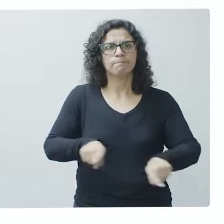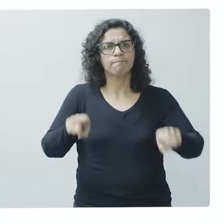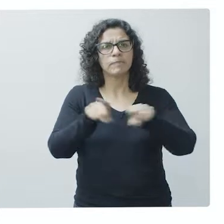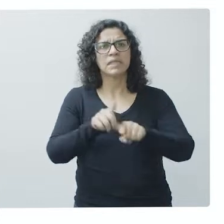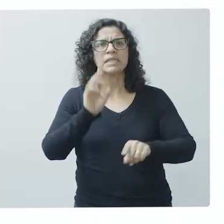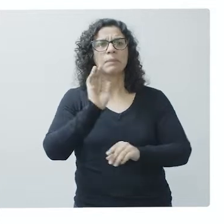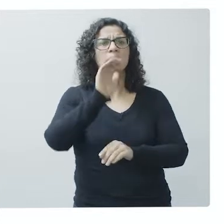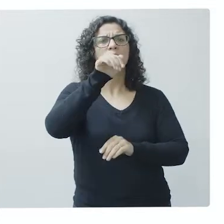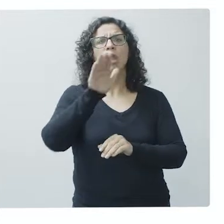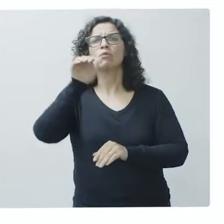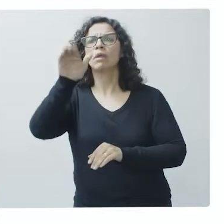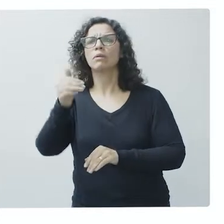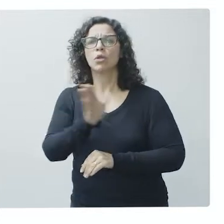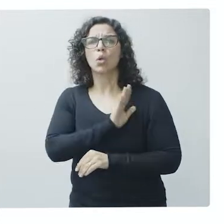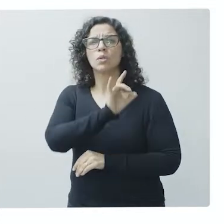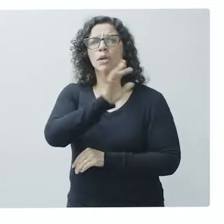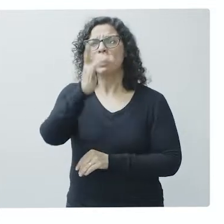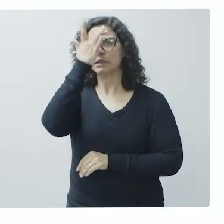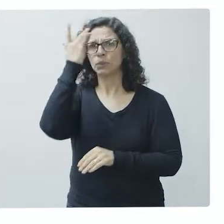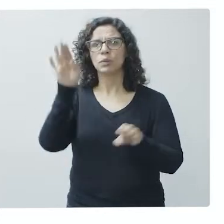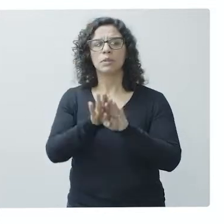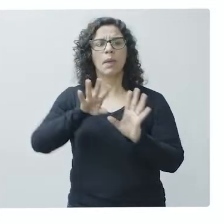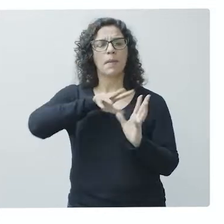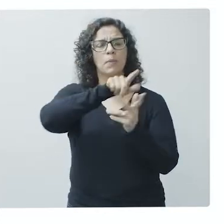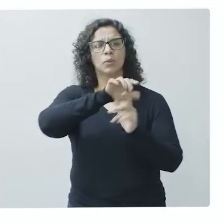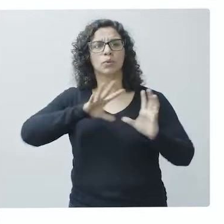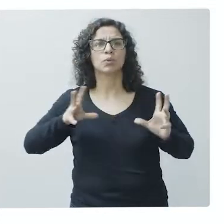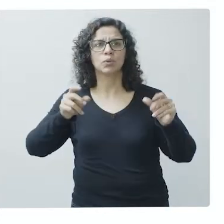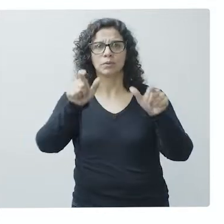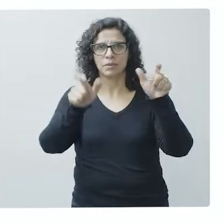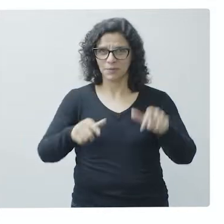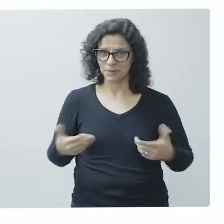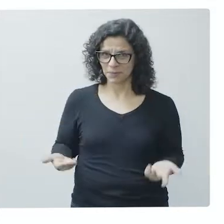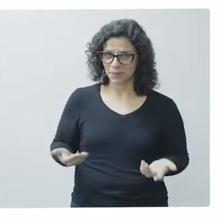os corações, em todos os mundos.